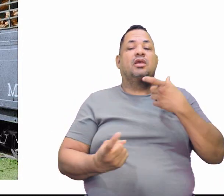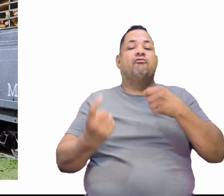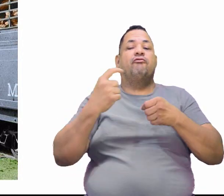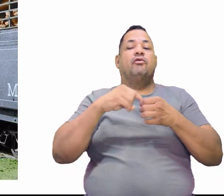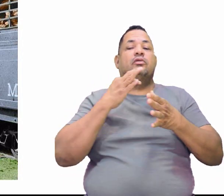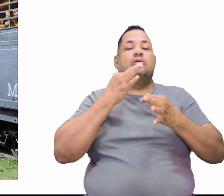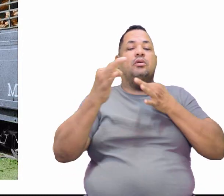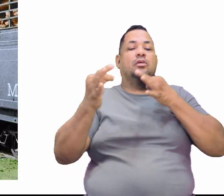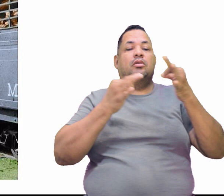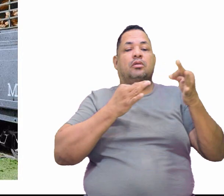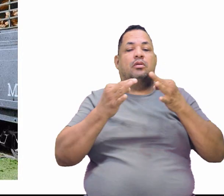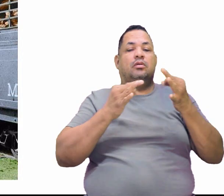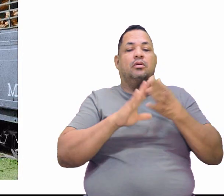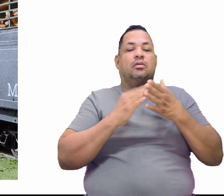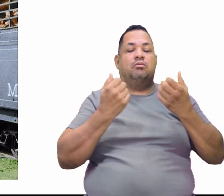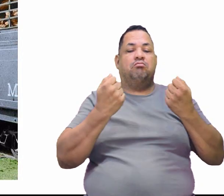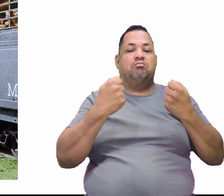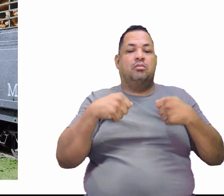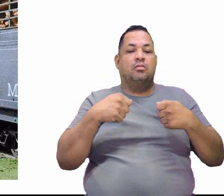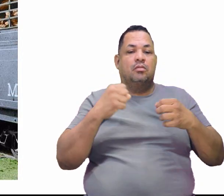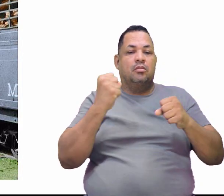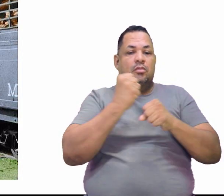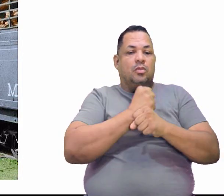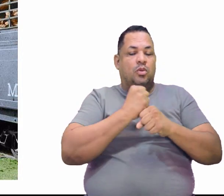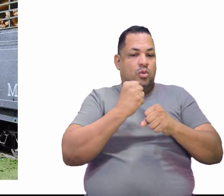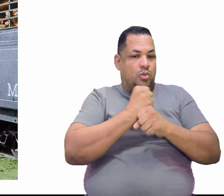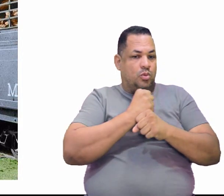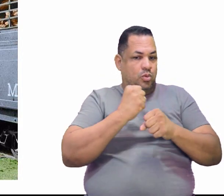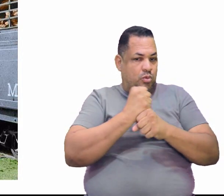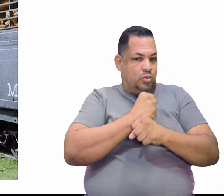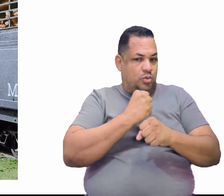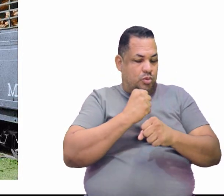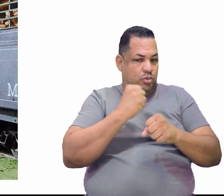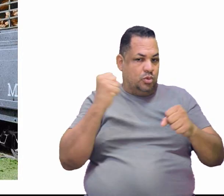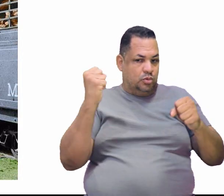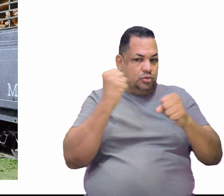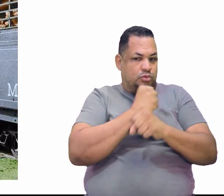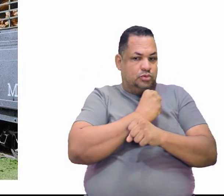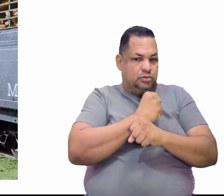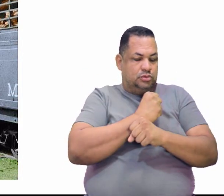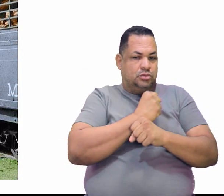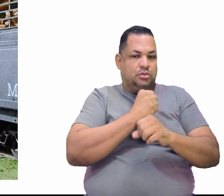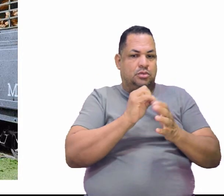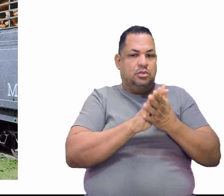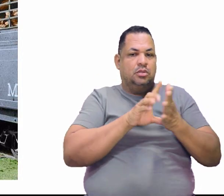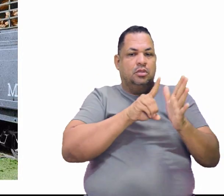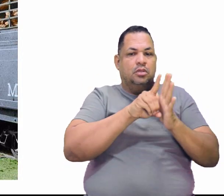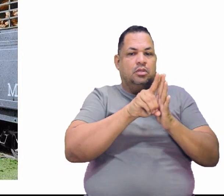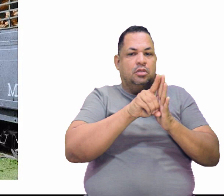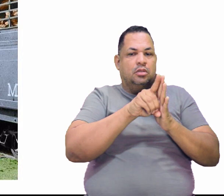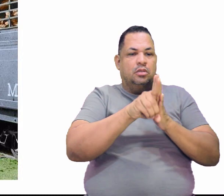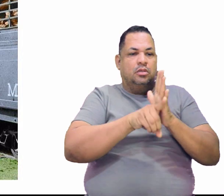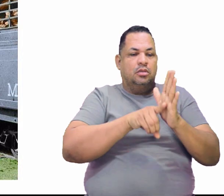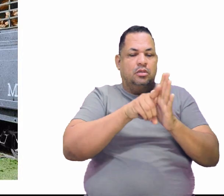Retornou a discussão sobre a viabilização da construção da ferrovia Madeira-Mamoré.